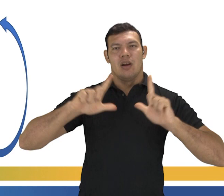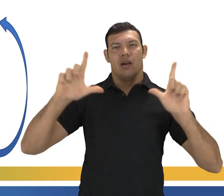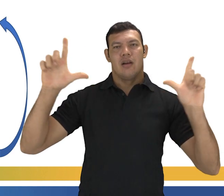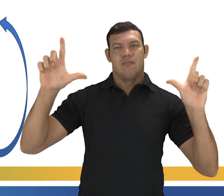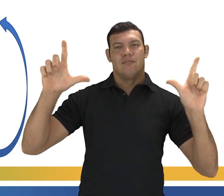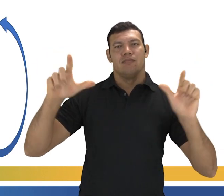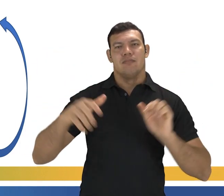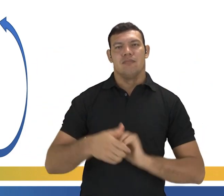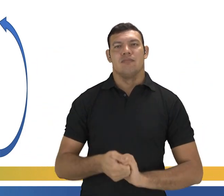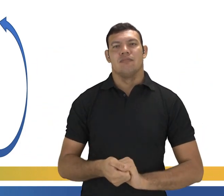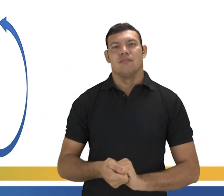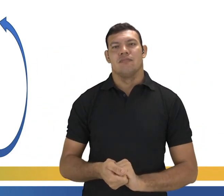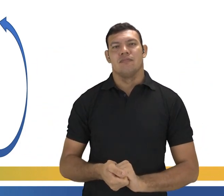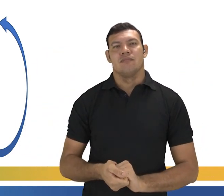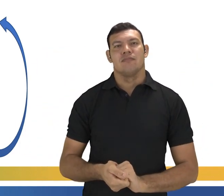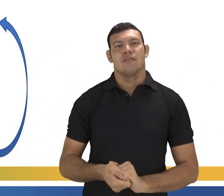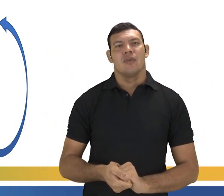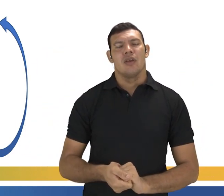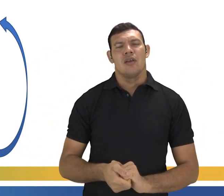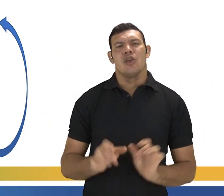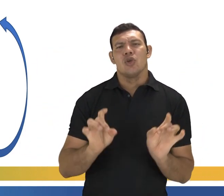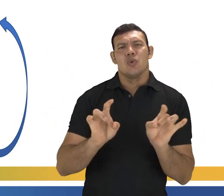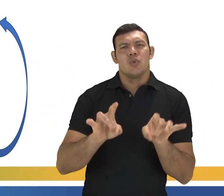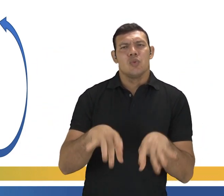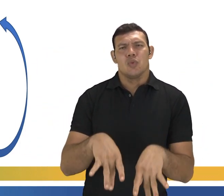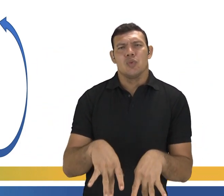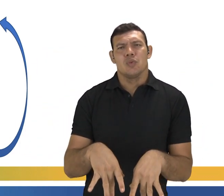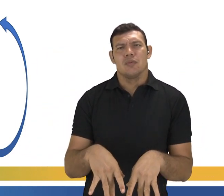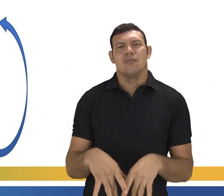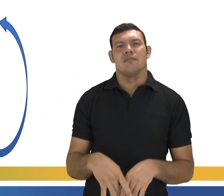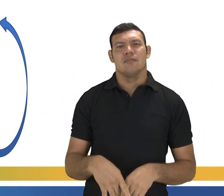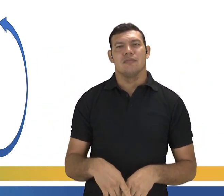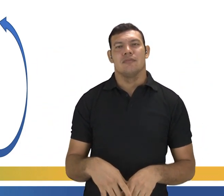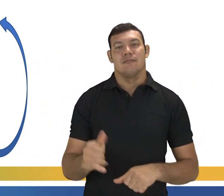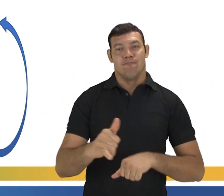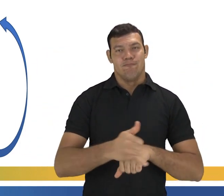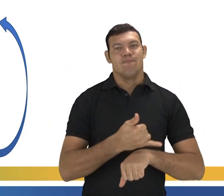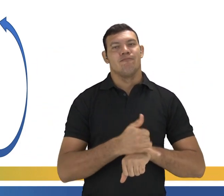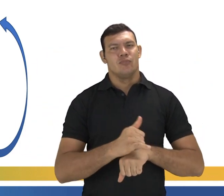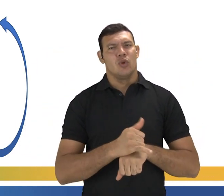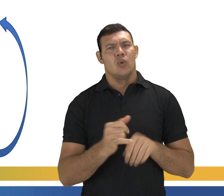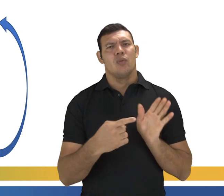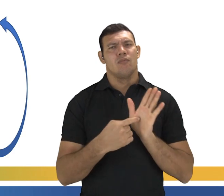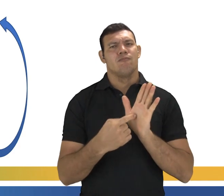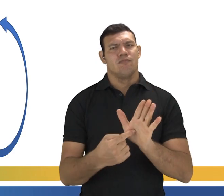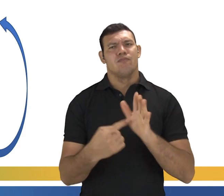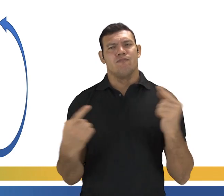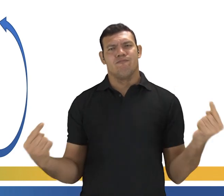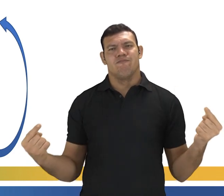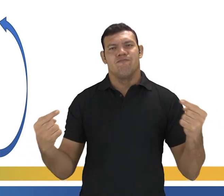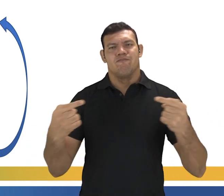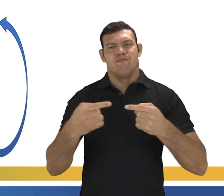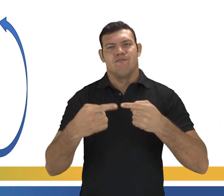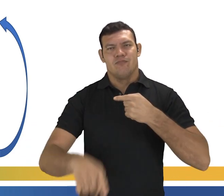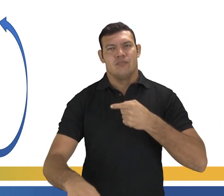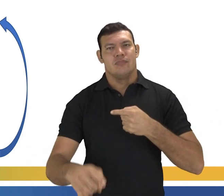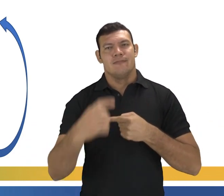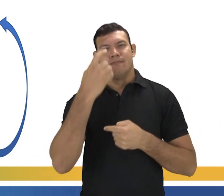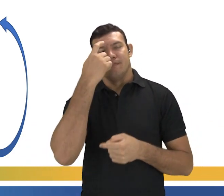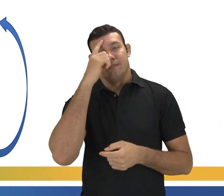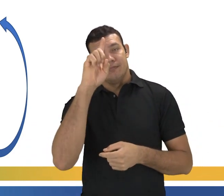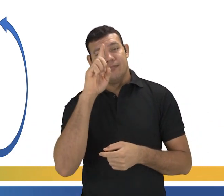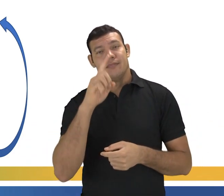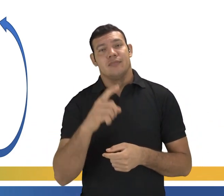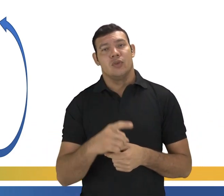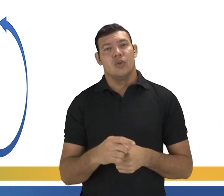de segurança. Repare então que essa última parte dessa estratégia mostra então uma contraposição de ideia. Lá em